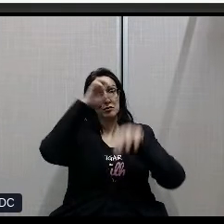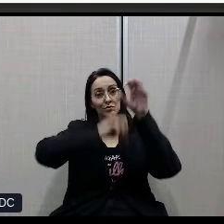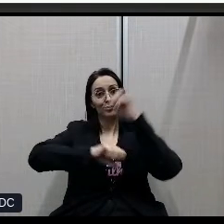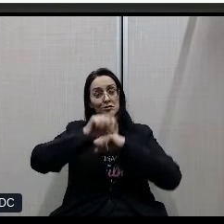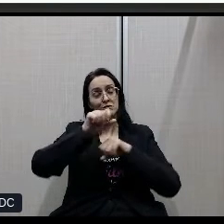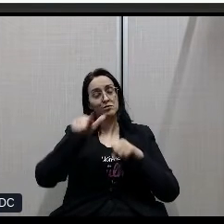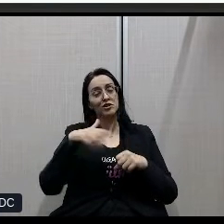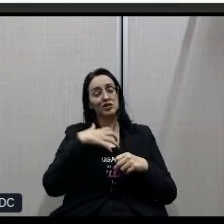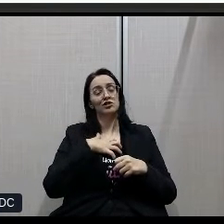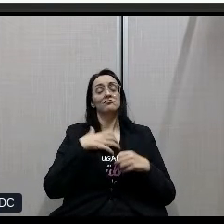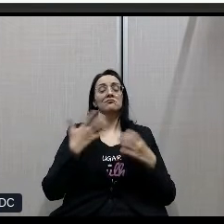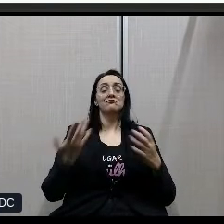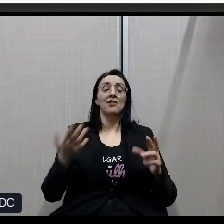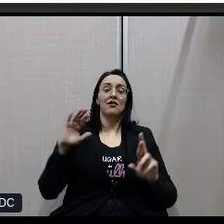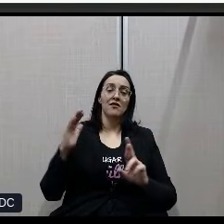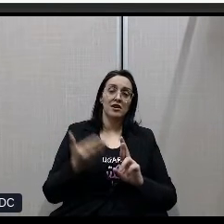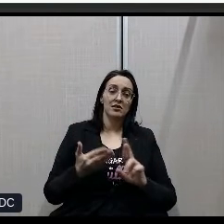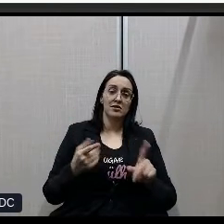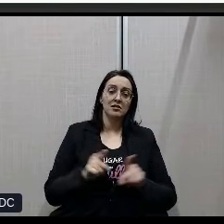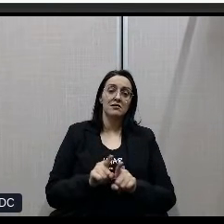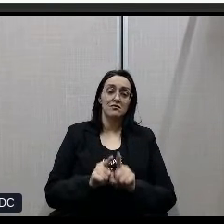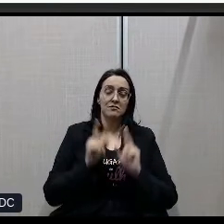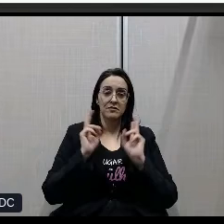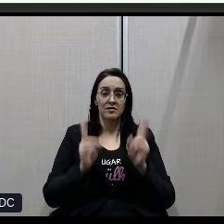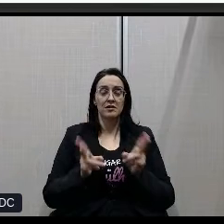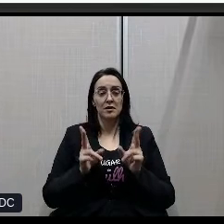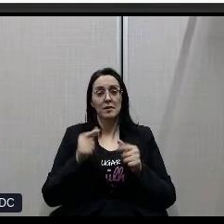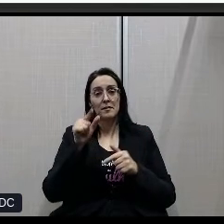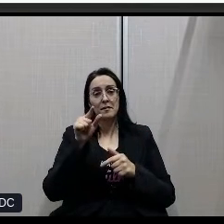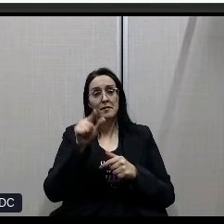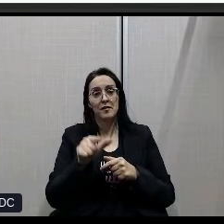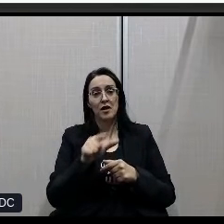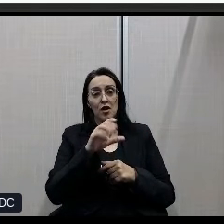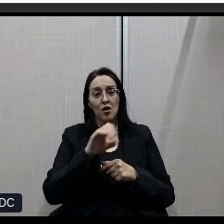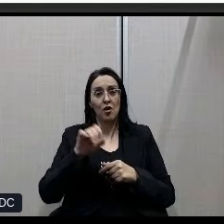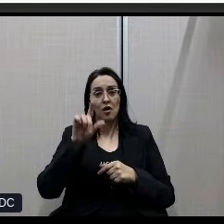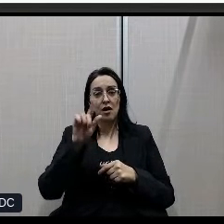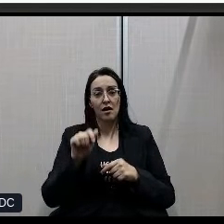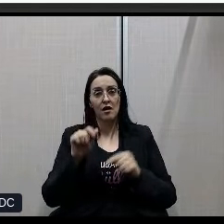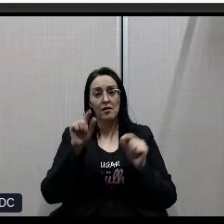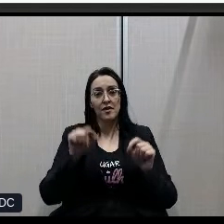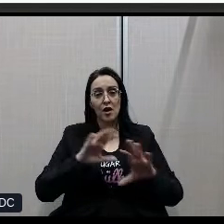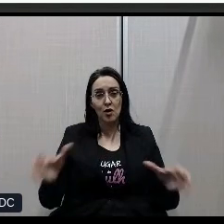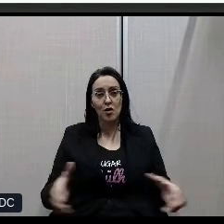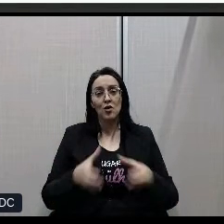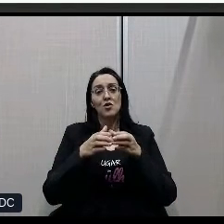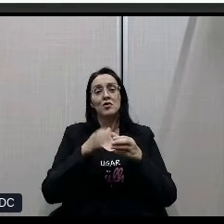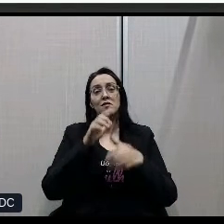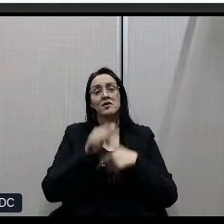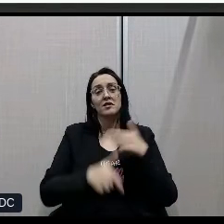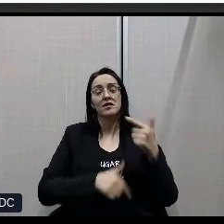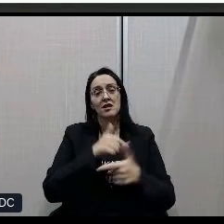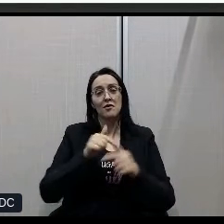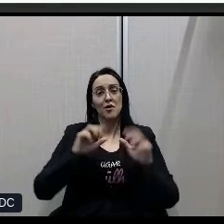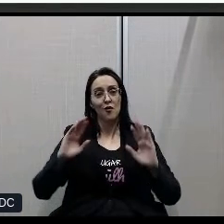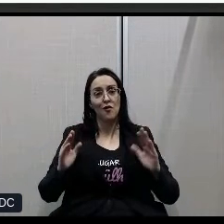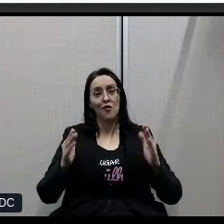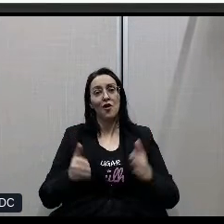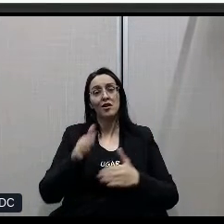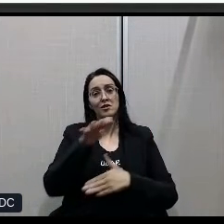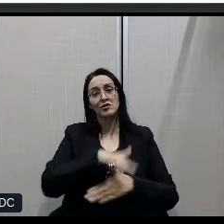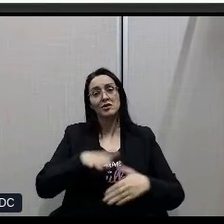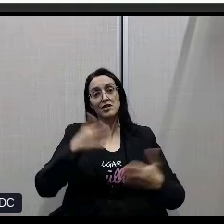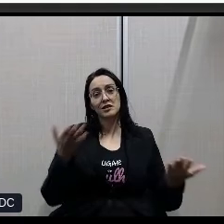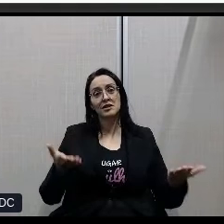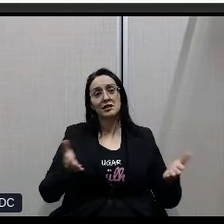não se tinham tantas referências, e até mesmo o Colga, que é um grupo de trabalho da W3C com foco em